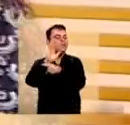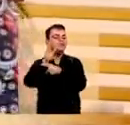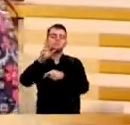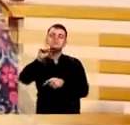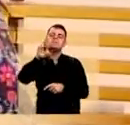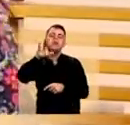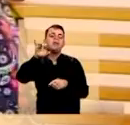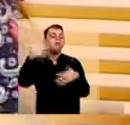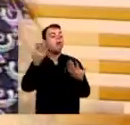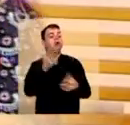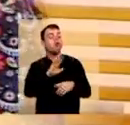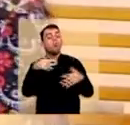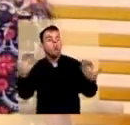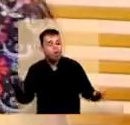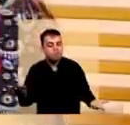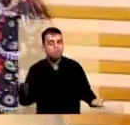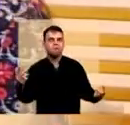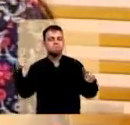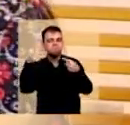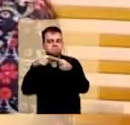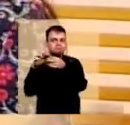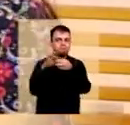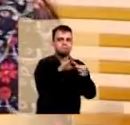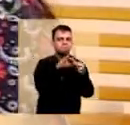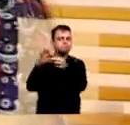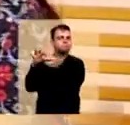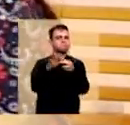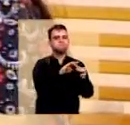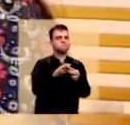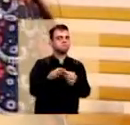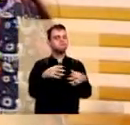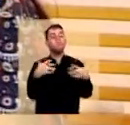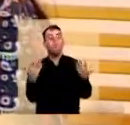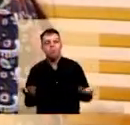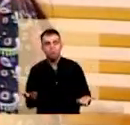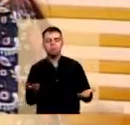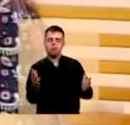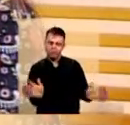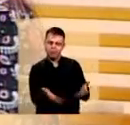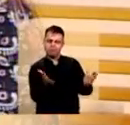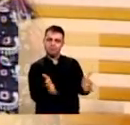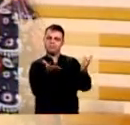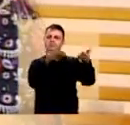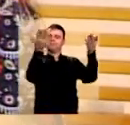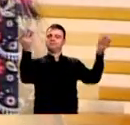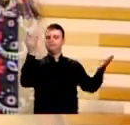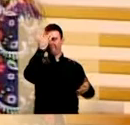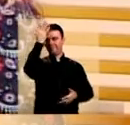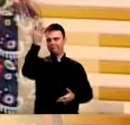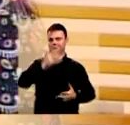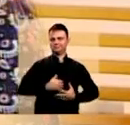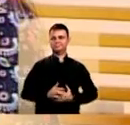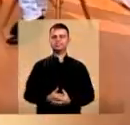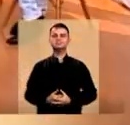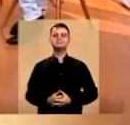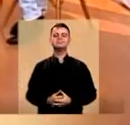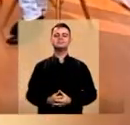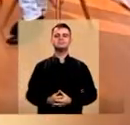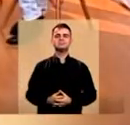série, de filme? Então, vamos procurar um livro que fale sobre o que você gosta de ler. E aí fica mais